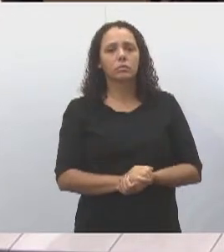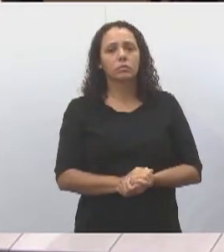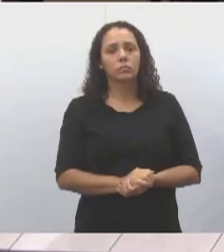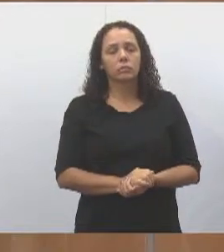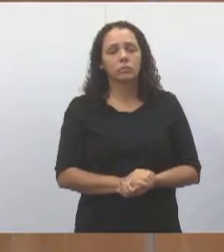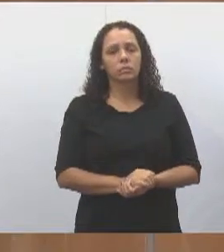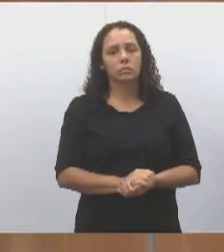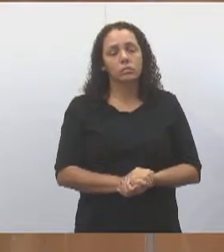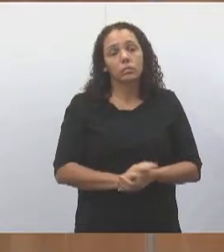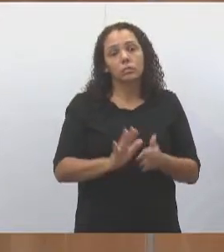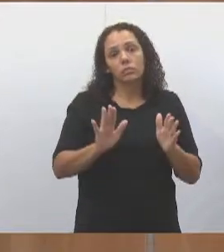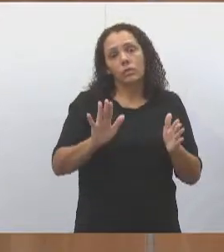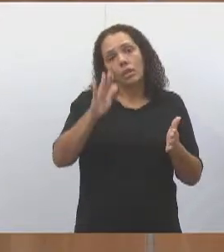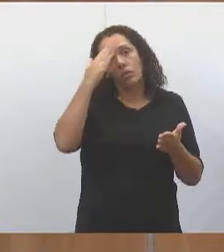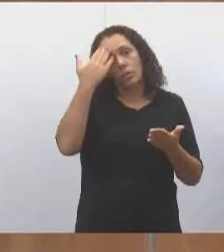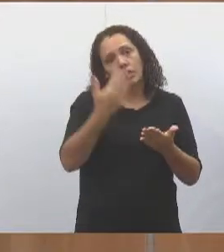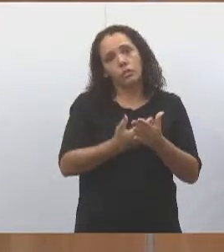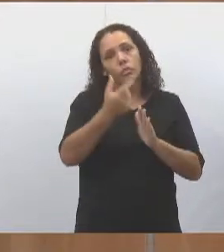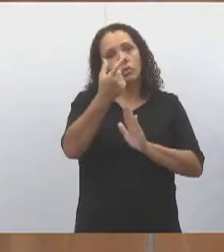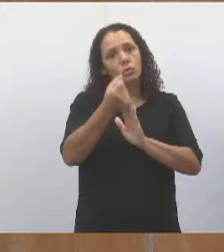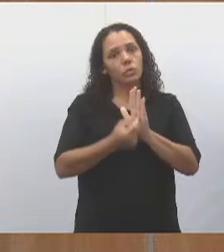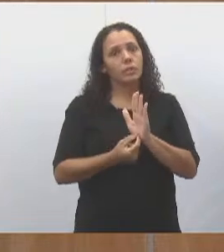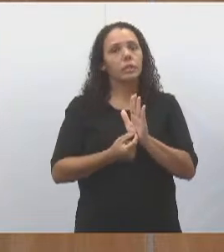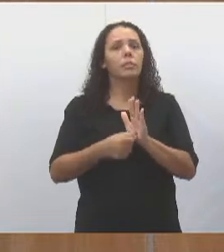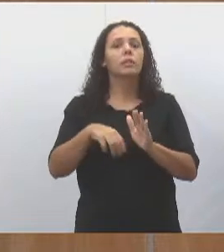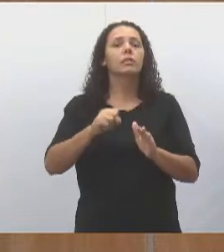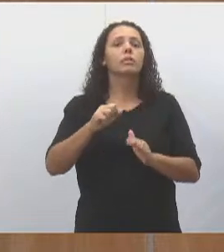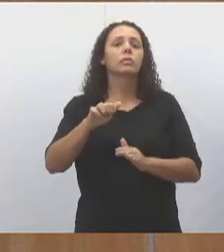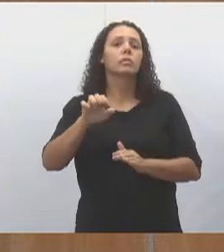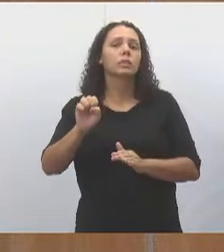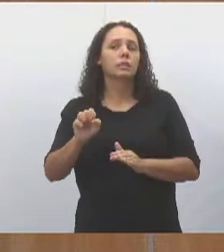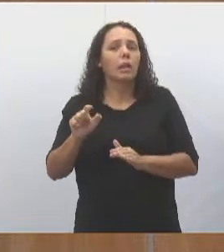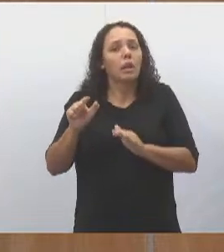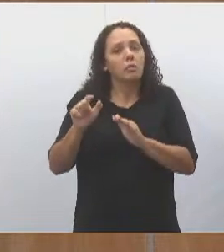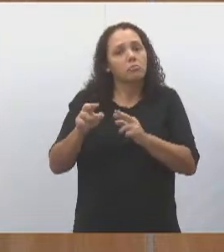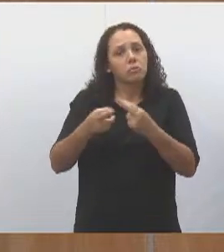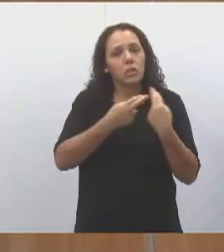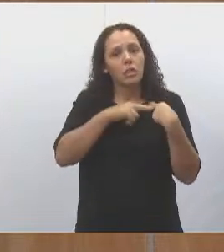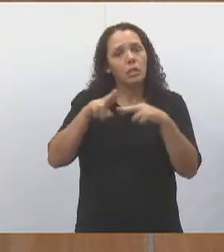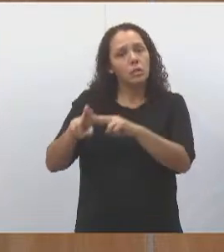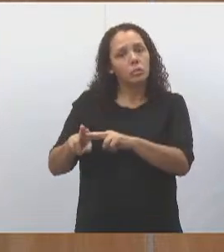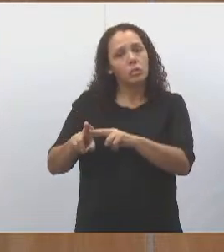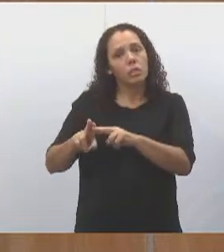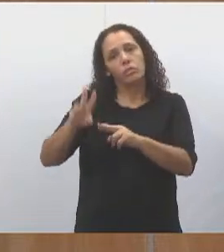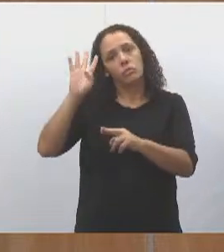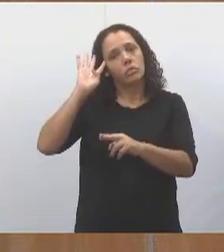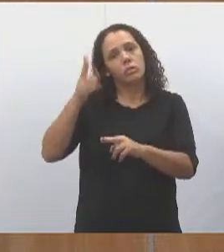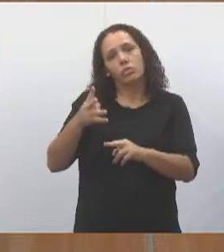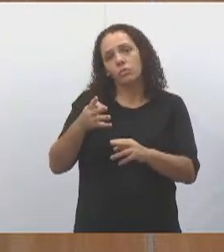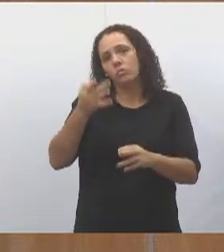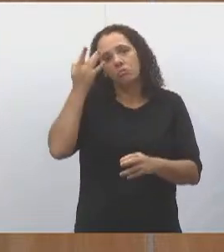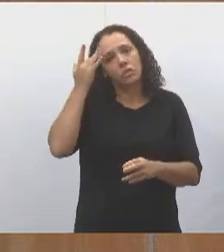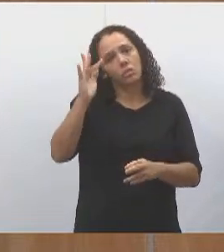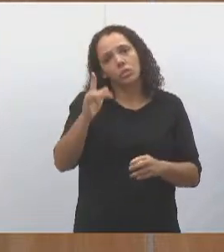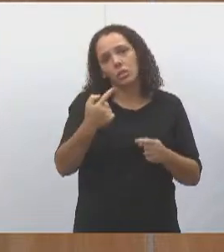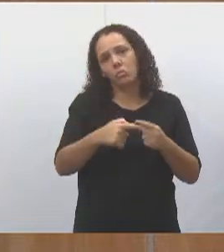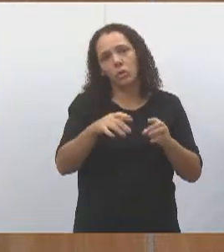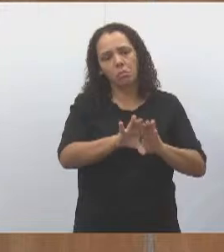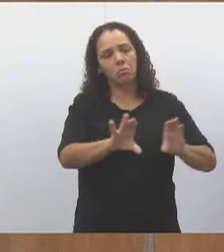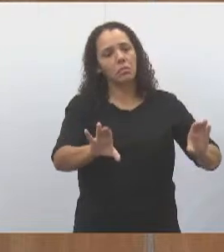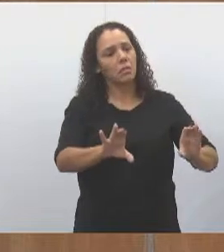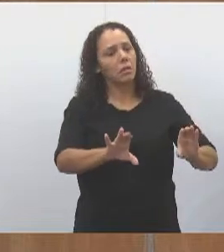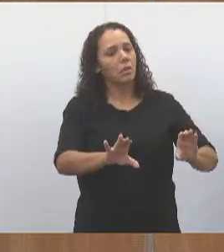Eu acredito que está no orçamento do SAI resolver esse problema. A questão técnica do enterramento do tubo eu não saberia te